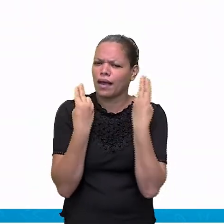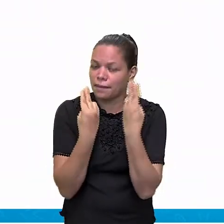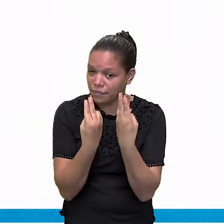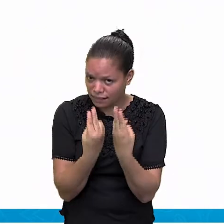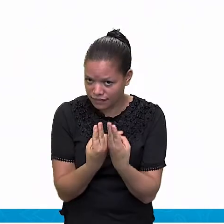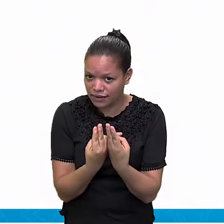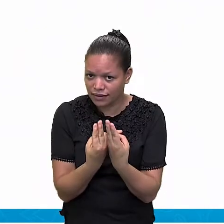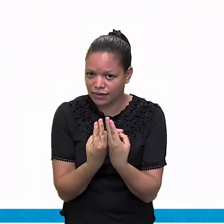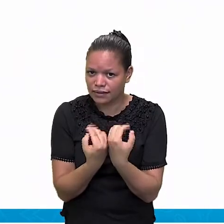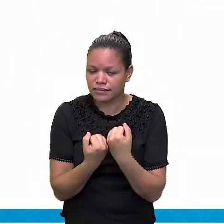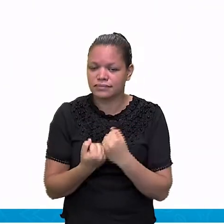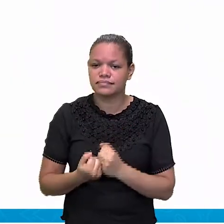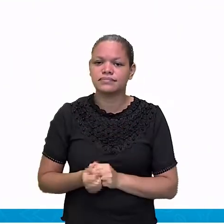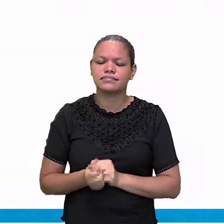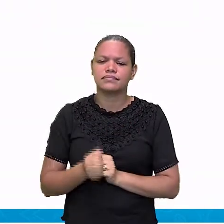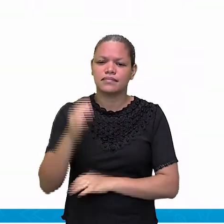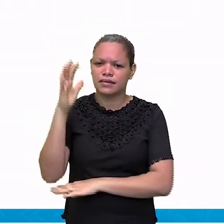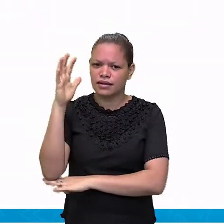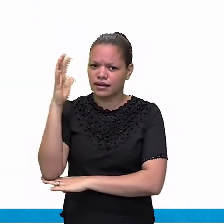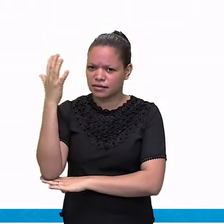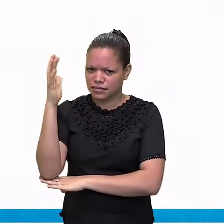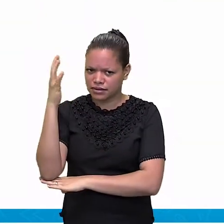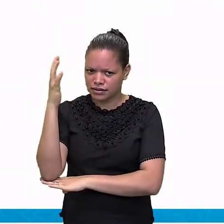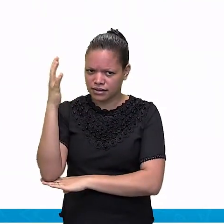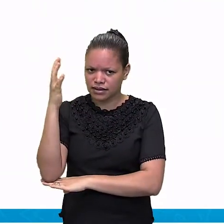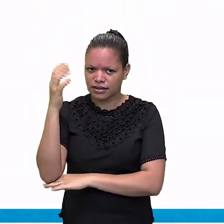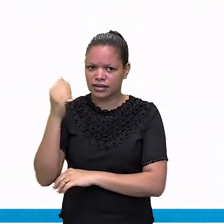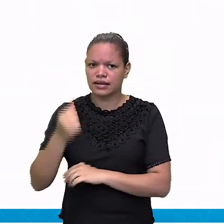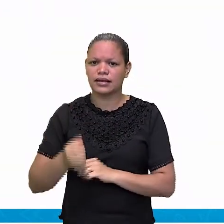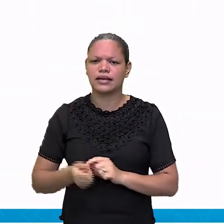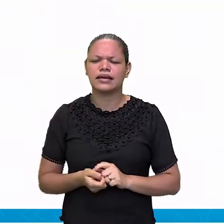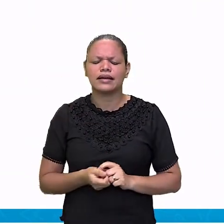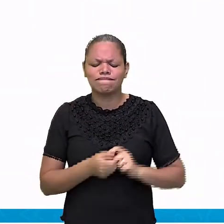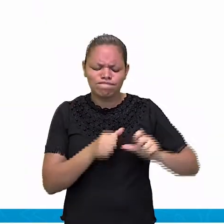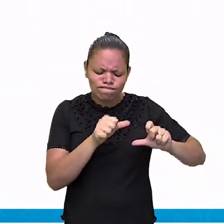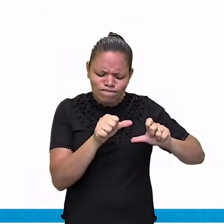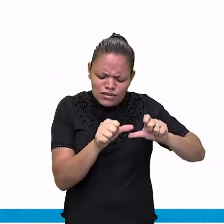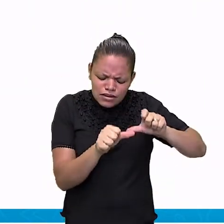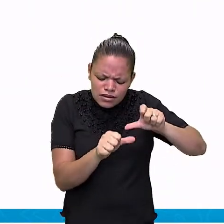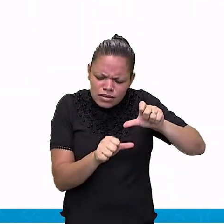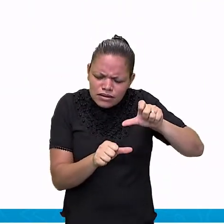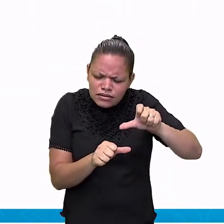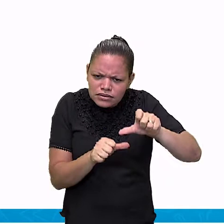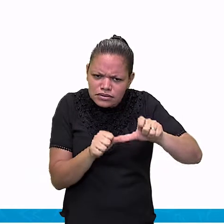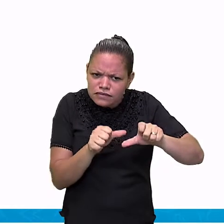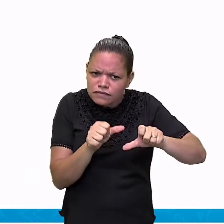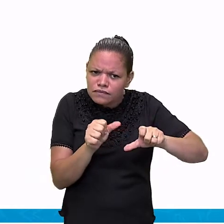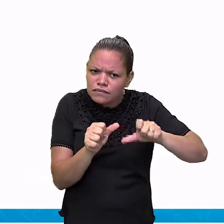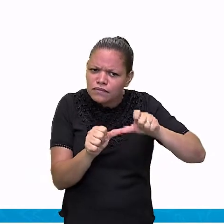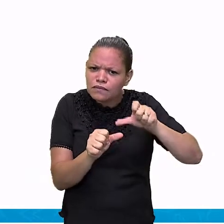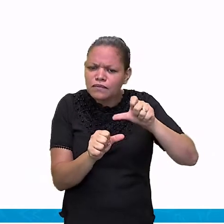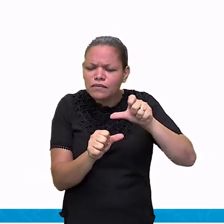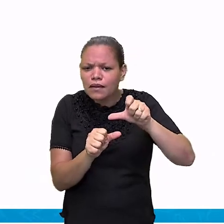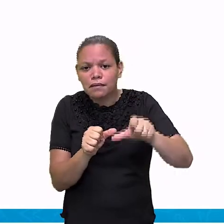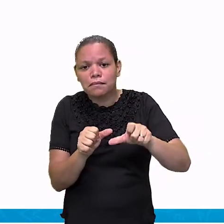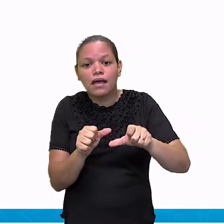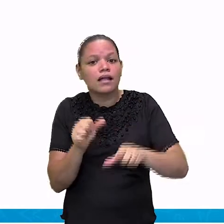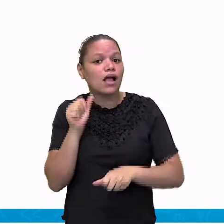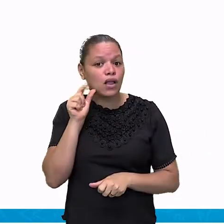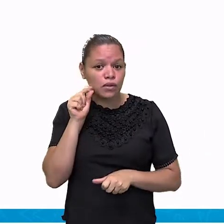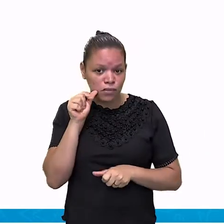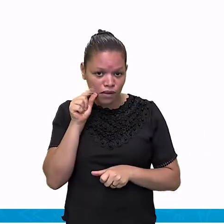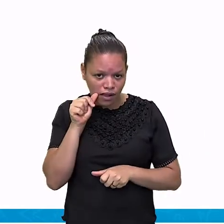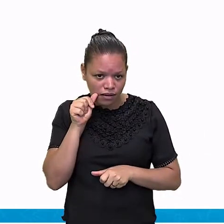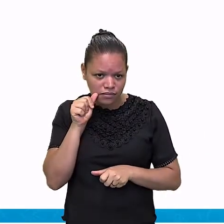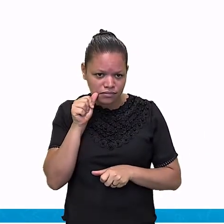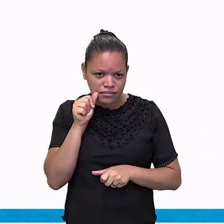madeira, como base principal, ela foi transformada como um lápis.